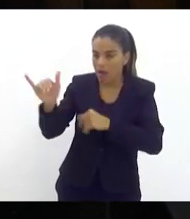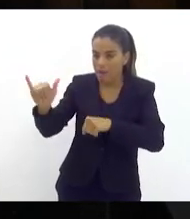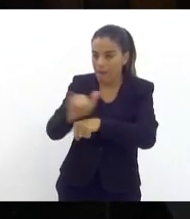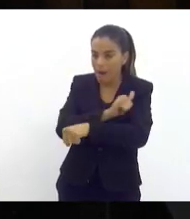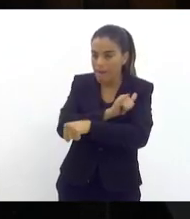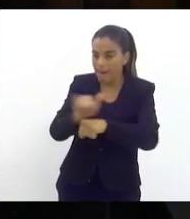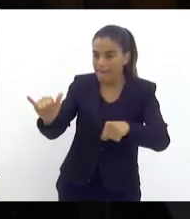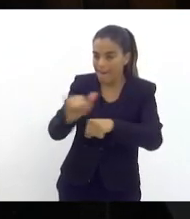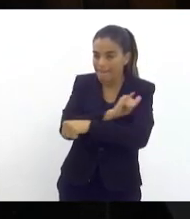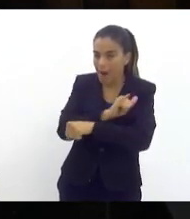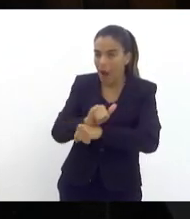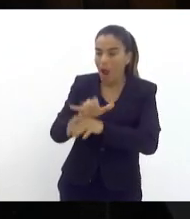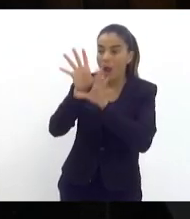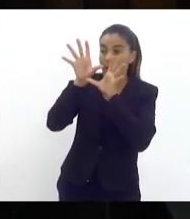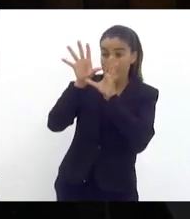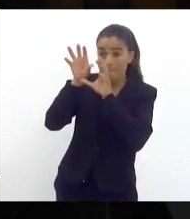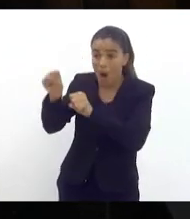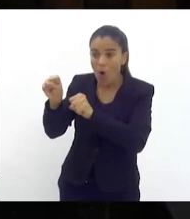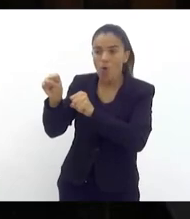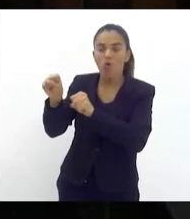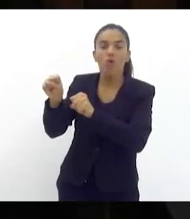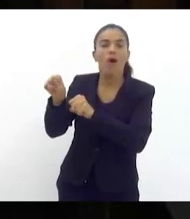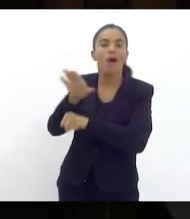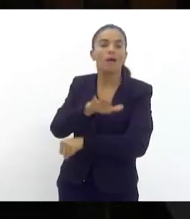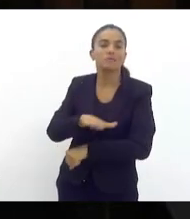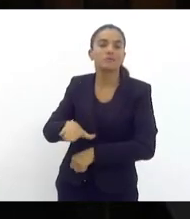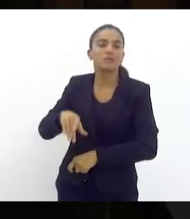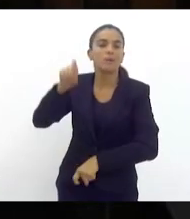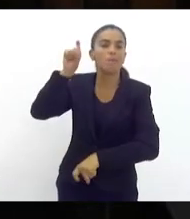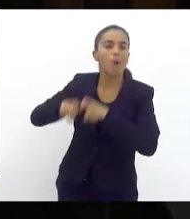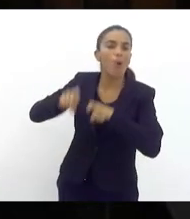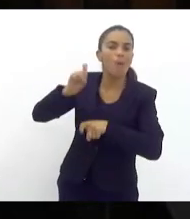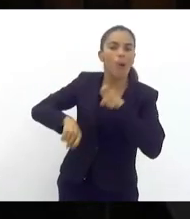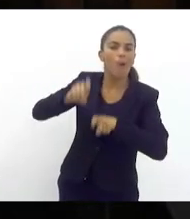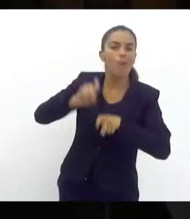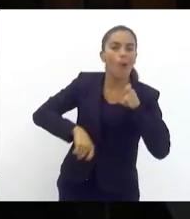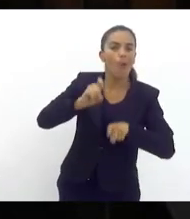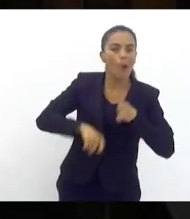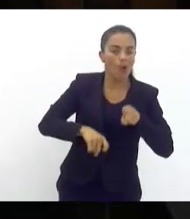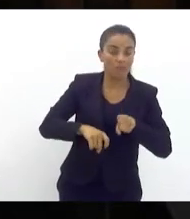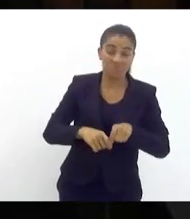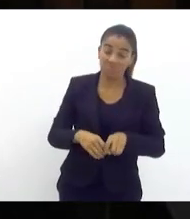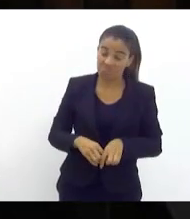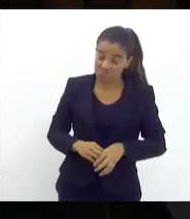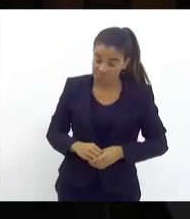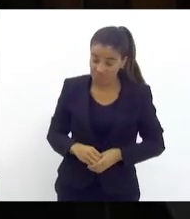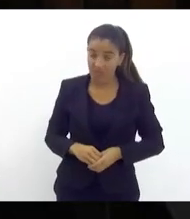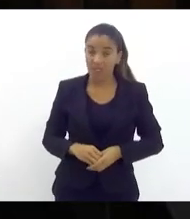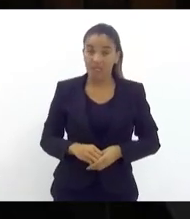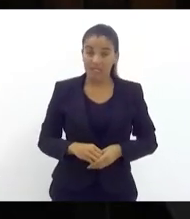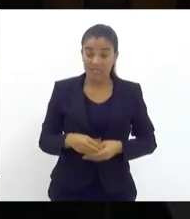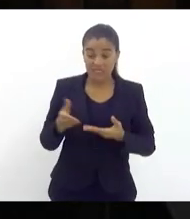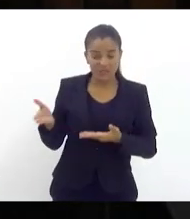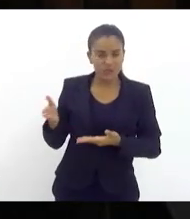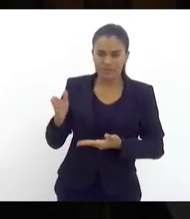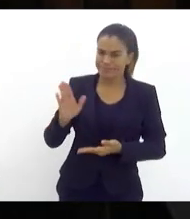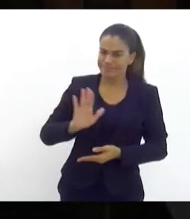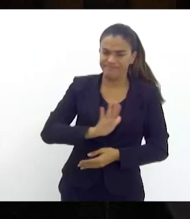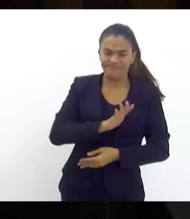maldade Pega essas crianças para fazer sexo com criança Olha isso é uma coisa terrível